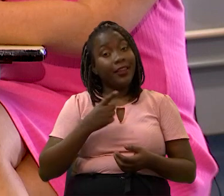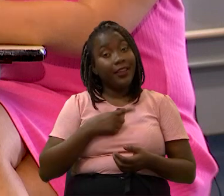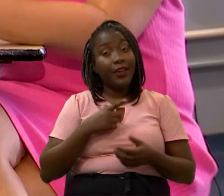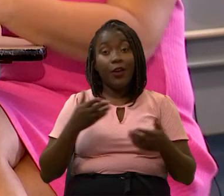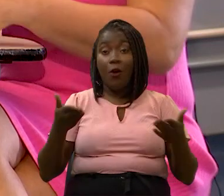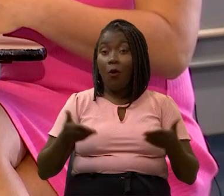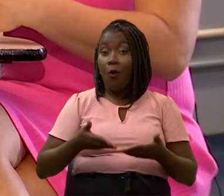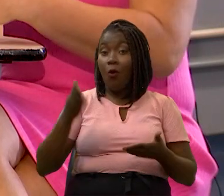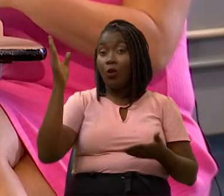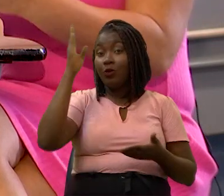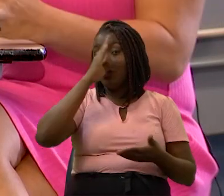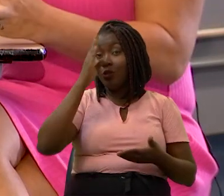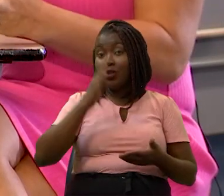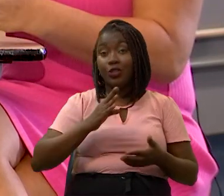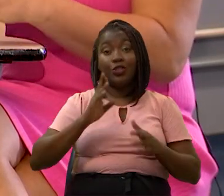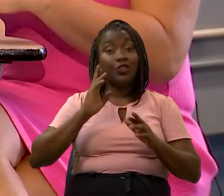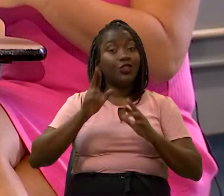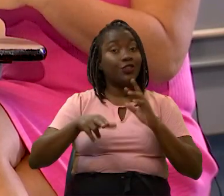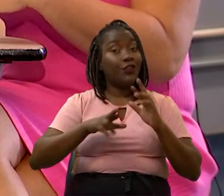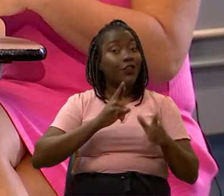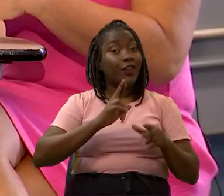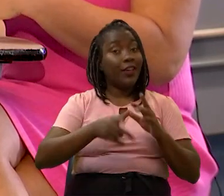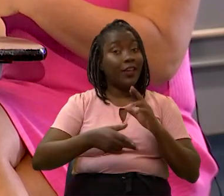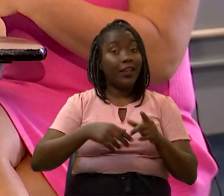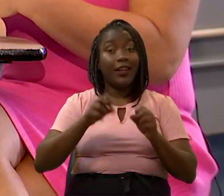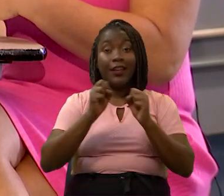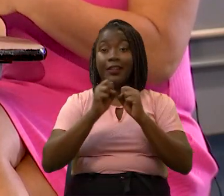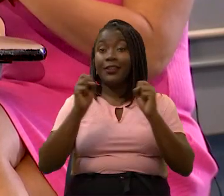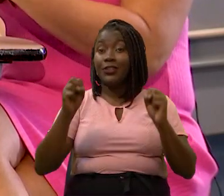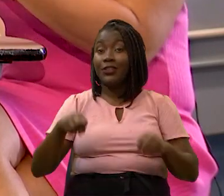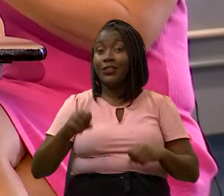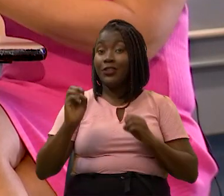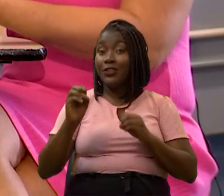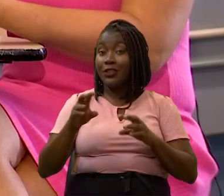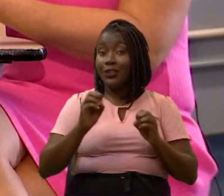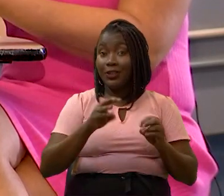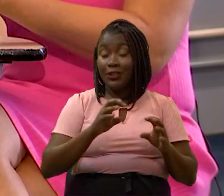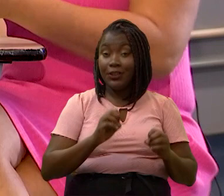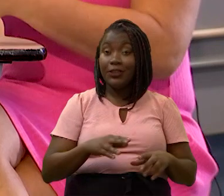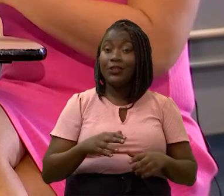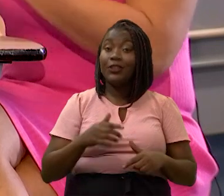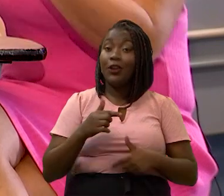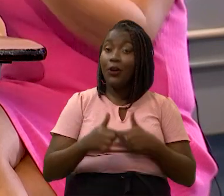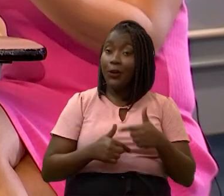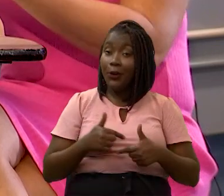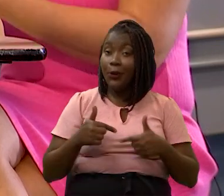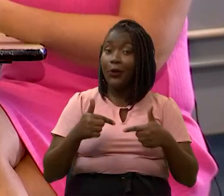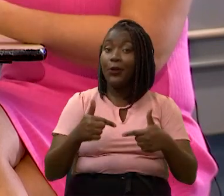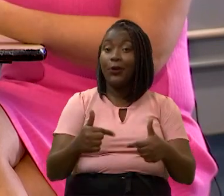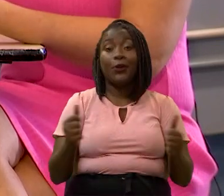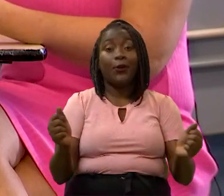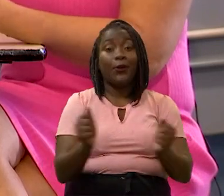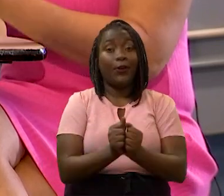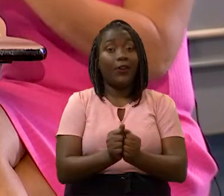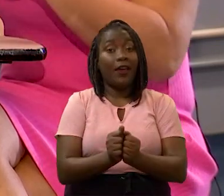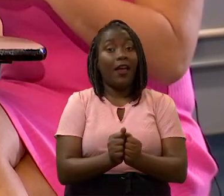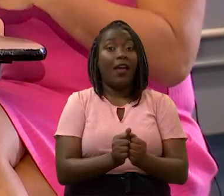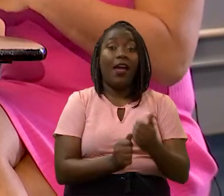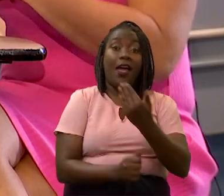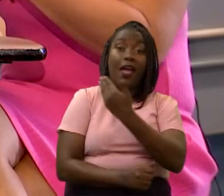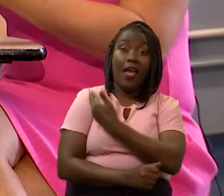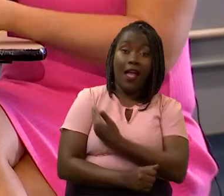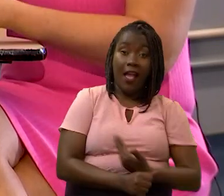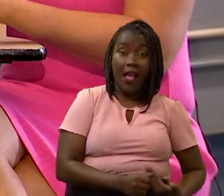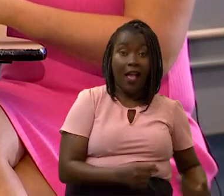tem hoje no Brasil diferentes sistemas de ensino que operam em concomitância. Isso aí.